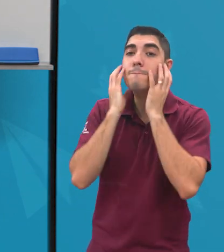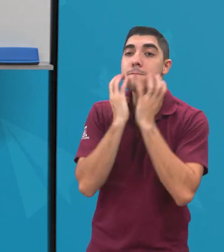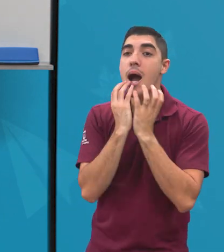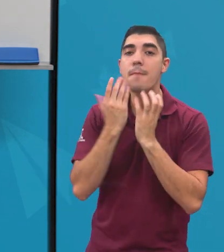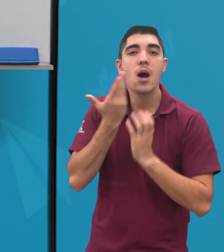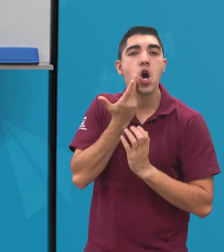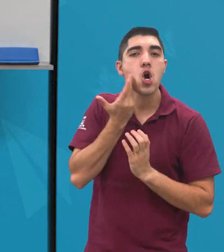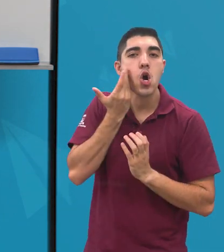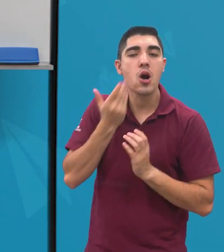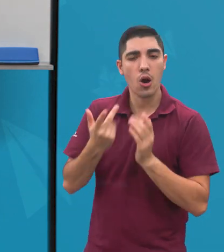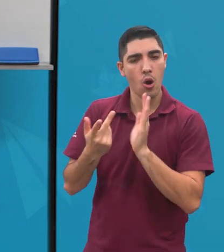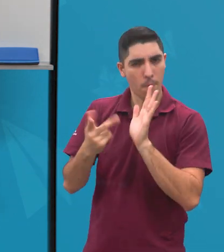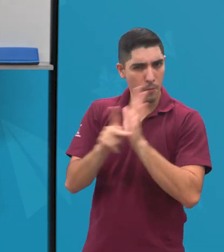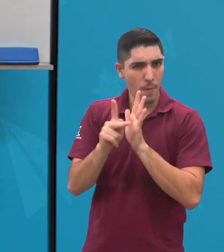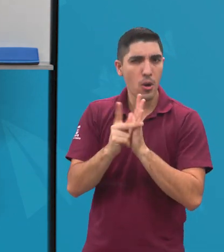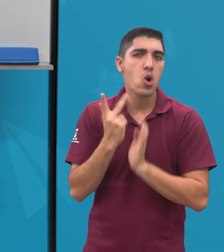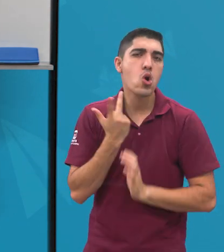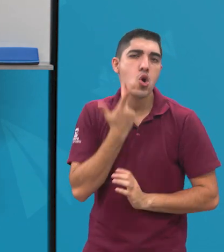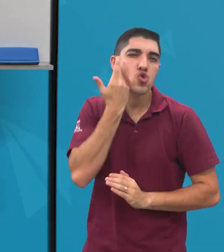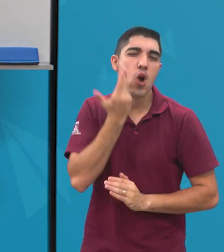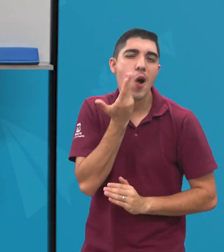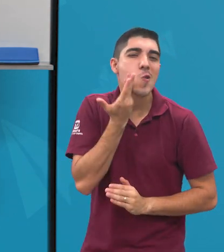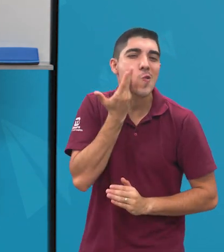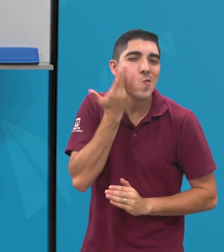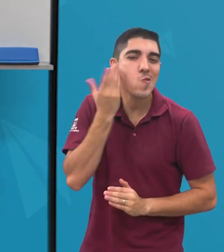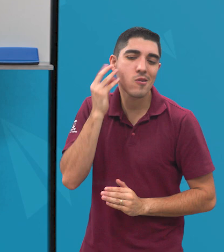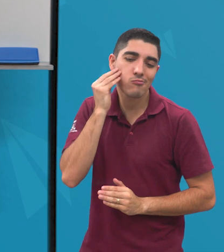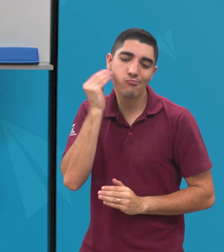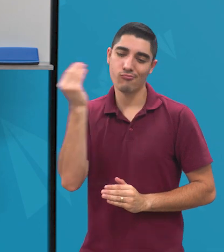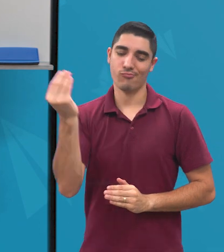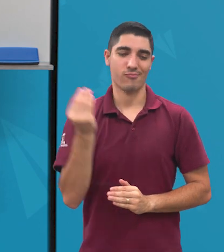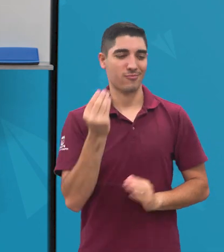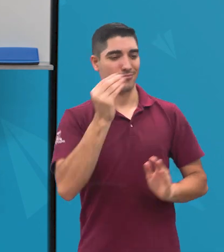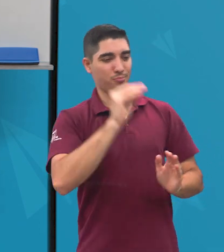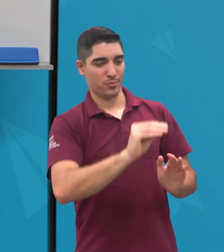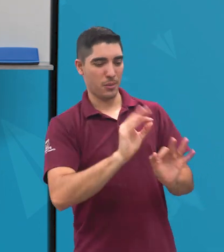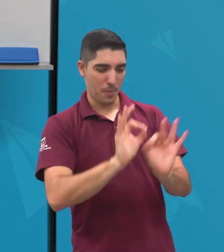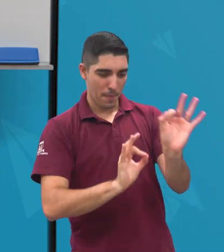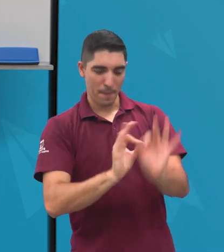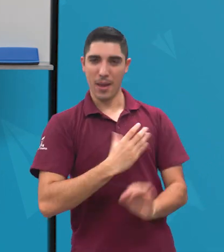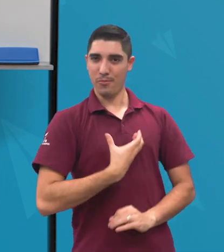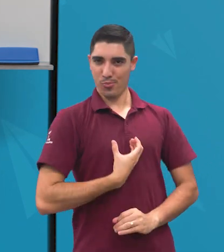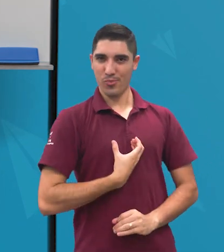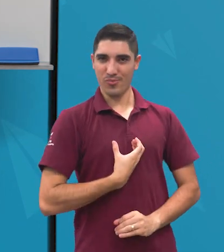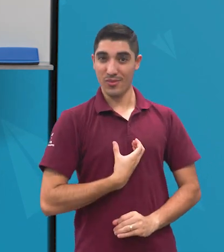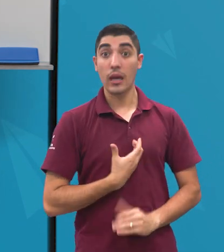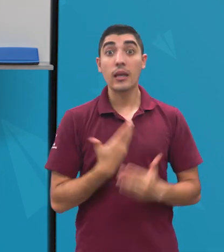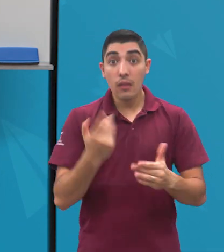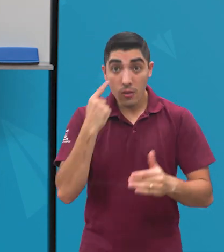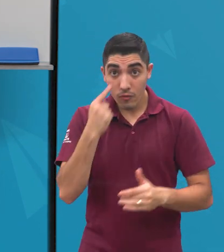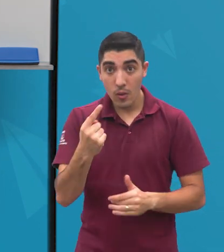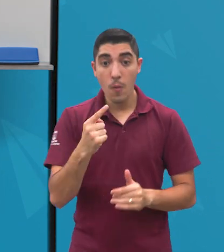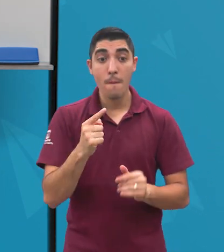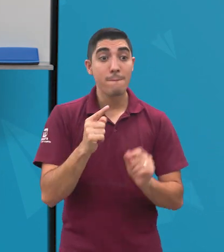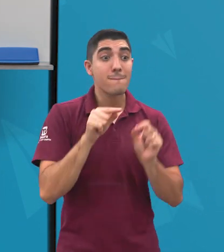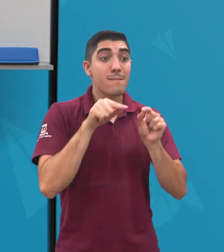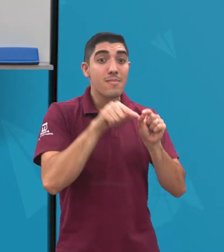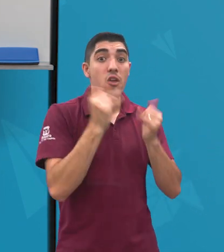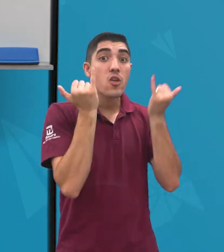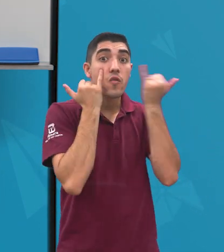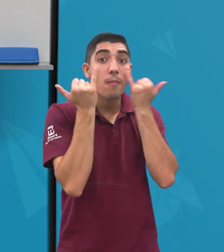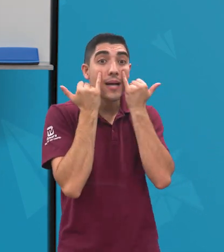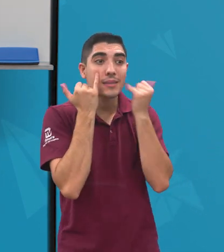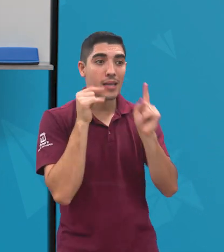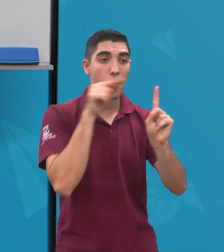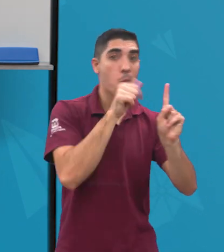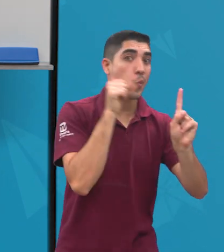três se reuniram para conversar entre si e para tentar, a partir de um exercício de consenso,